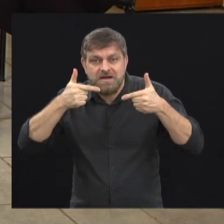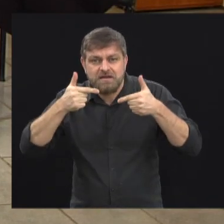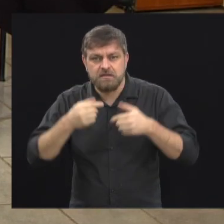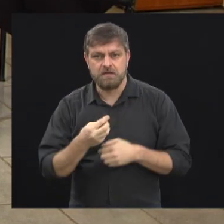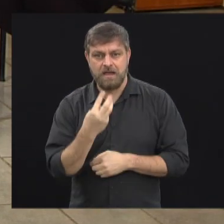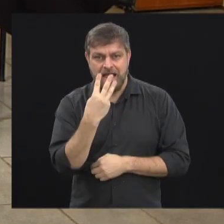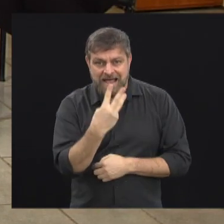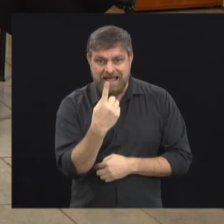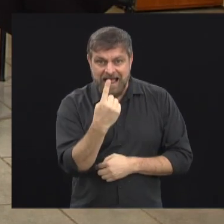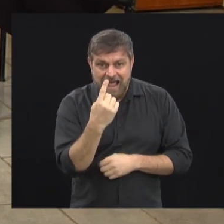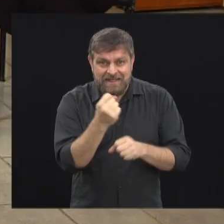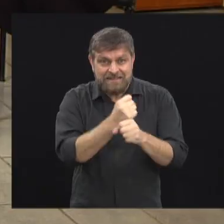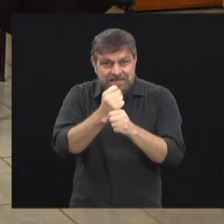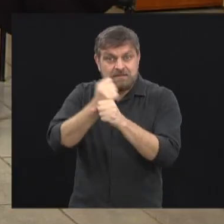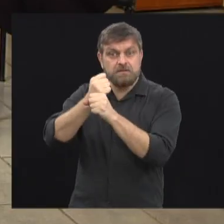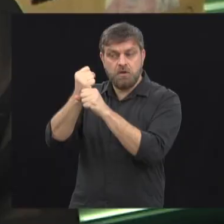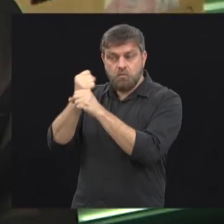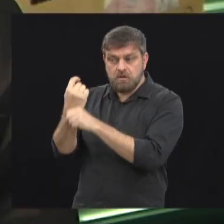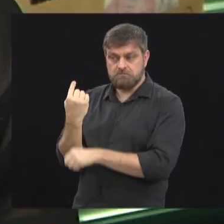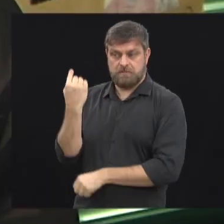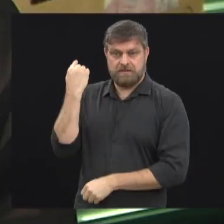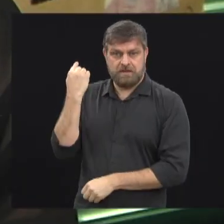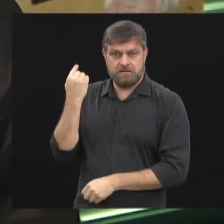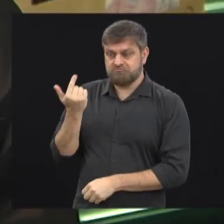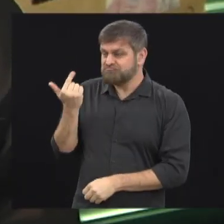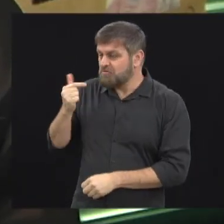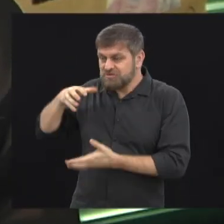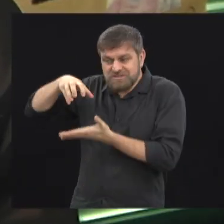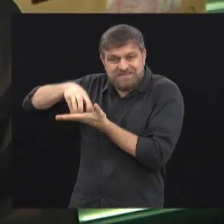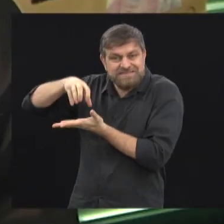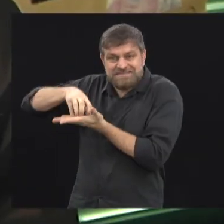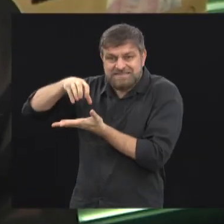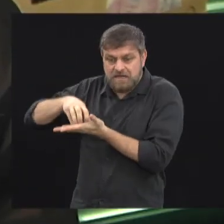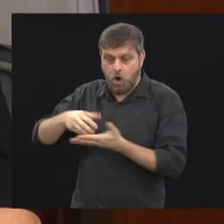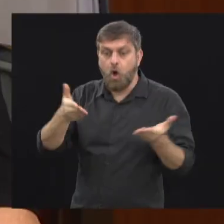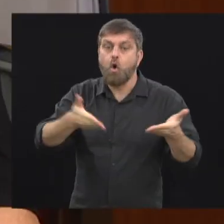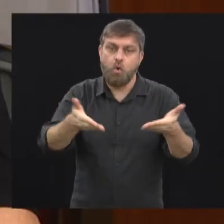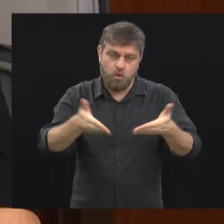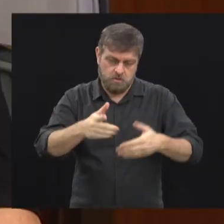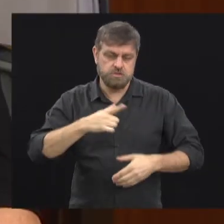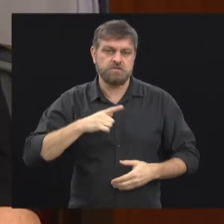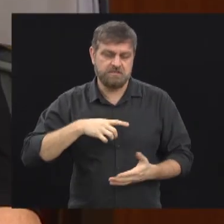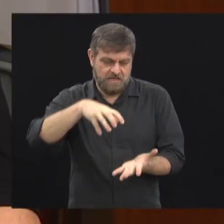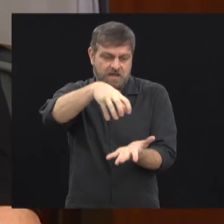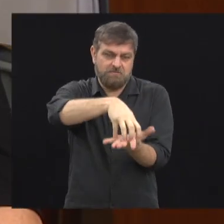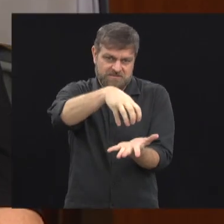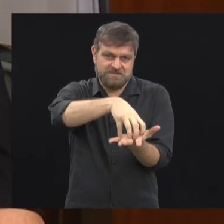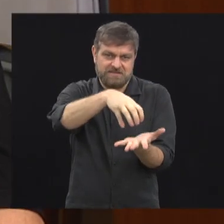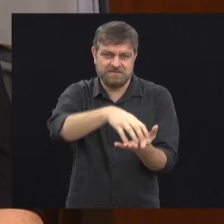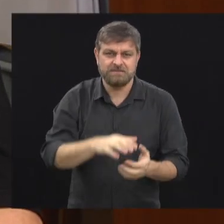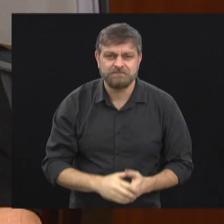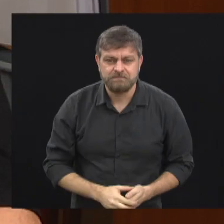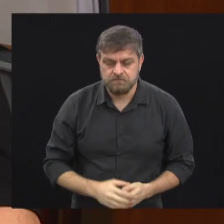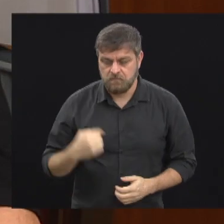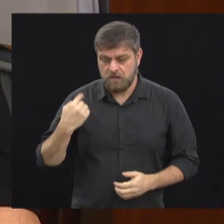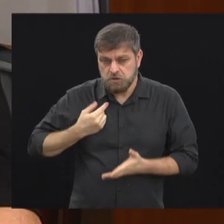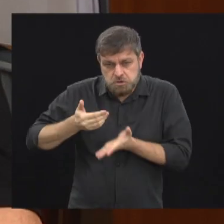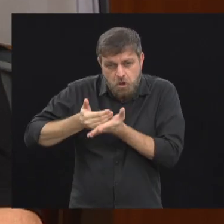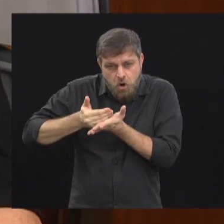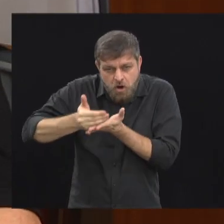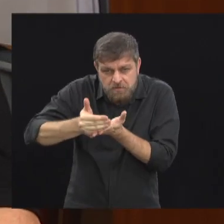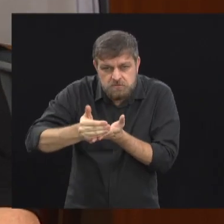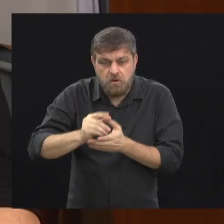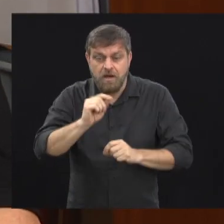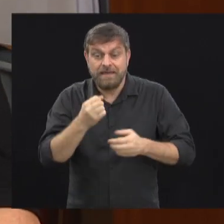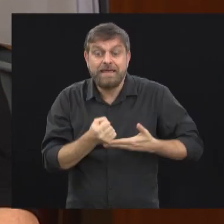31 anos atrás, naquele primeiro momento não tinha uma sede como a gente tem hoje aqui na Vila Teixeira? Não. Quando nós iniciamos, quem